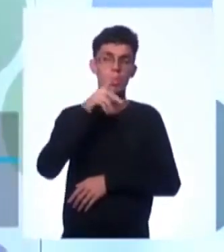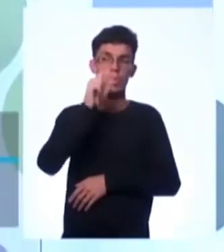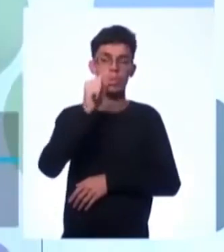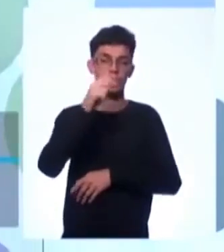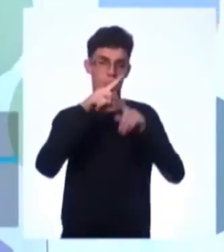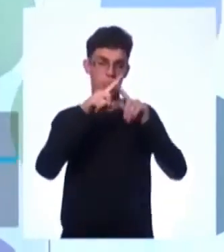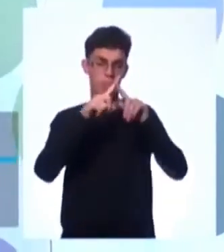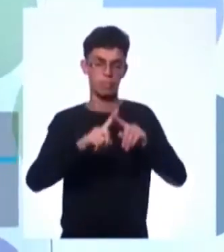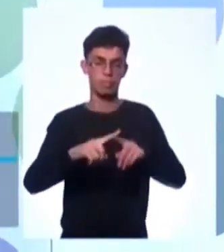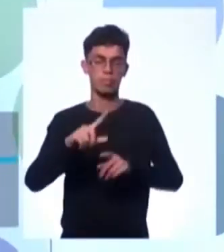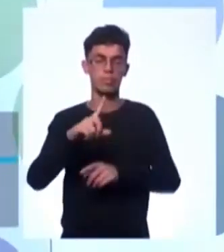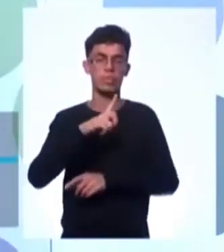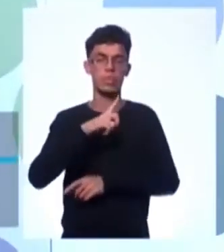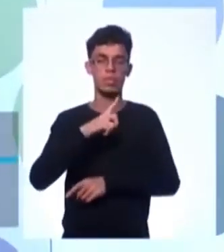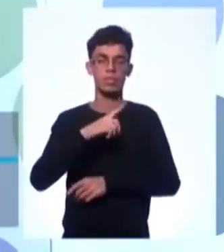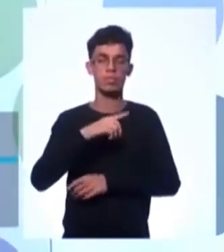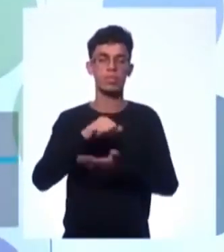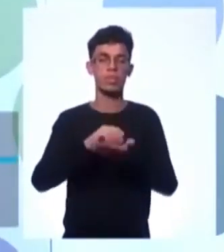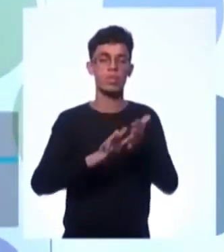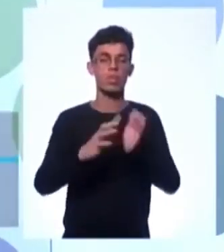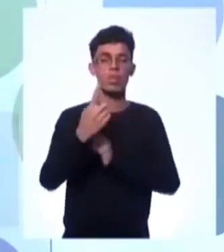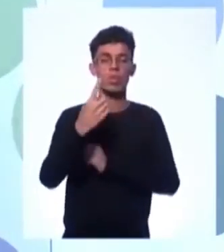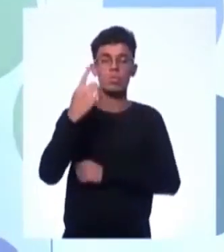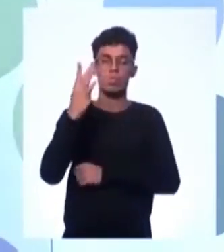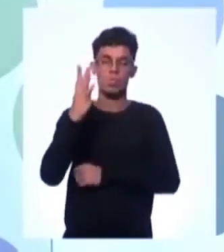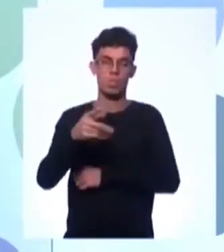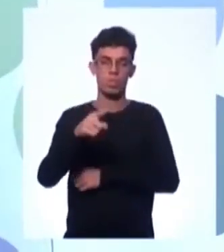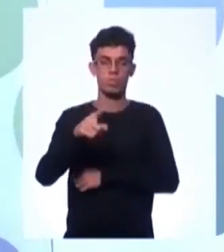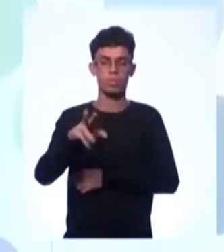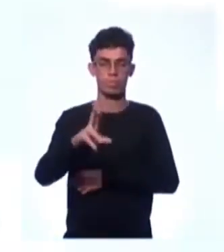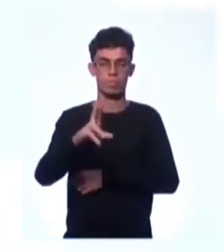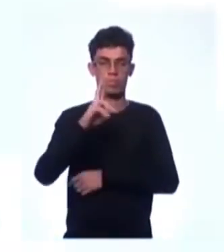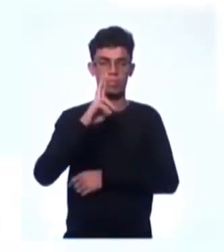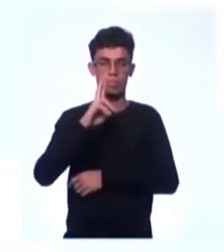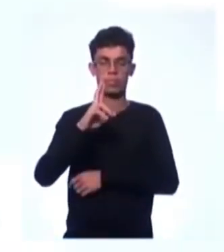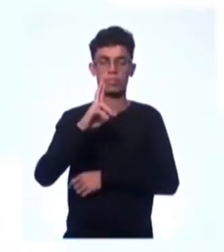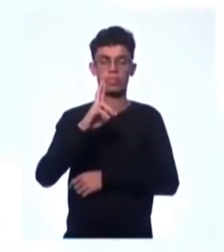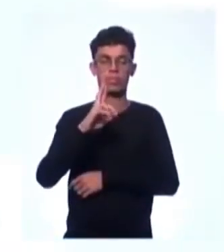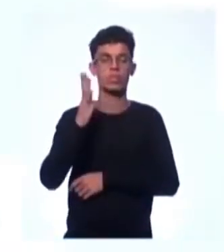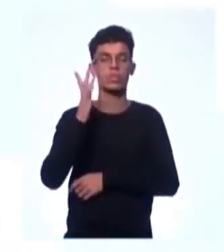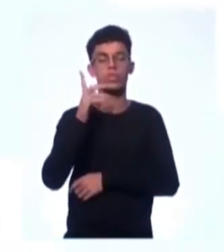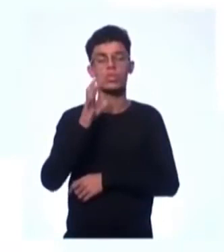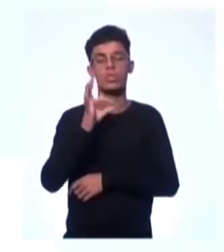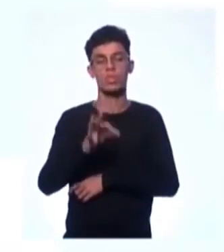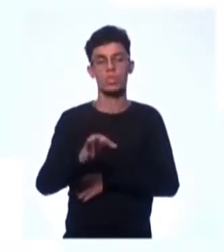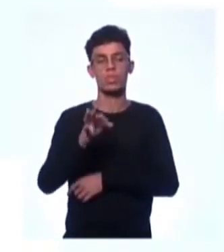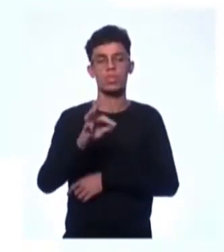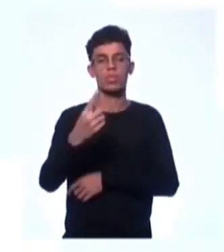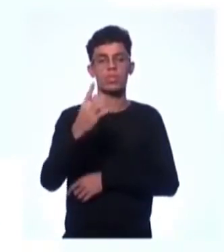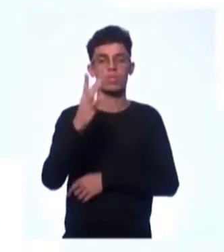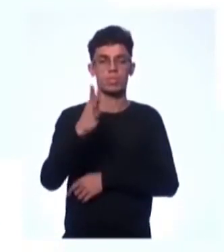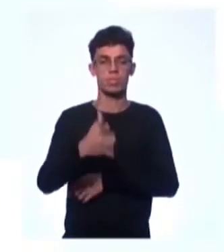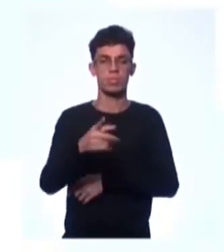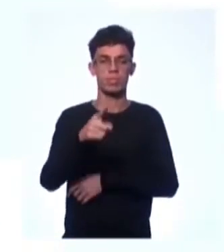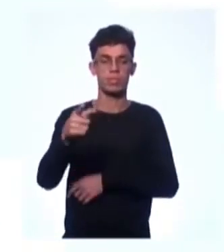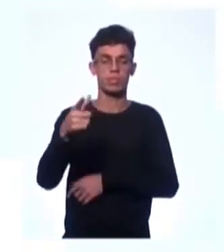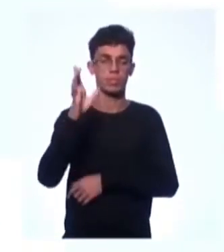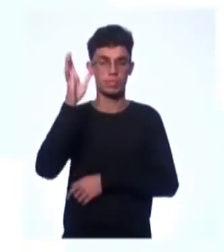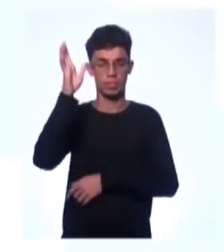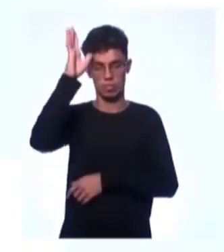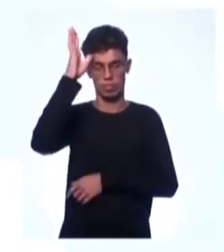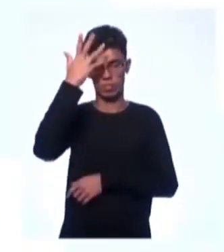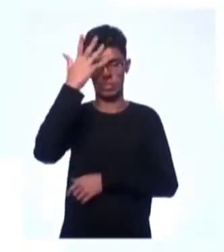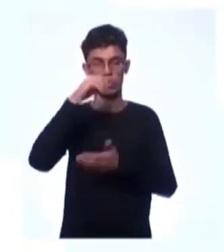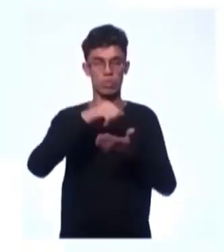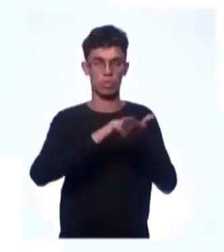Vamos aí, vamos Tem uma ver se eles- atividade aí, você acha que em 1 minuto e meio a galera consegue resolver essa atividade aí? Sim, com certeza. 1 minuto e meio tá tranquilo. Então vamos dar 1 minuto e meio para a galera